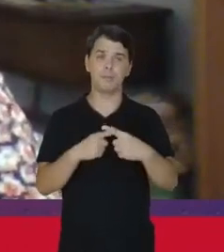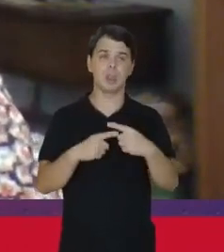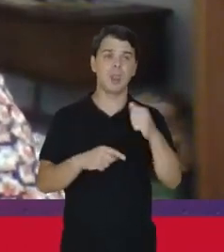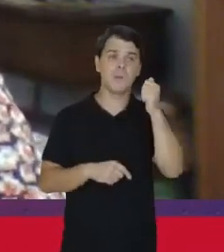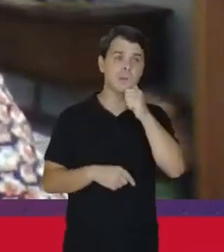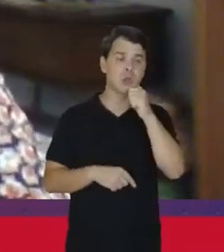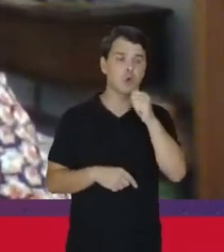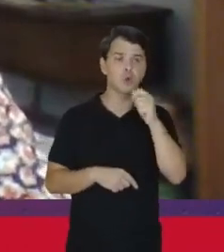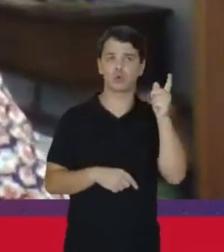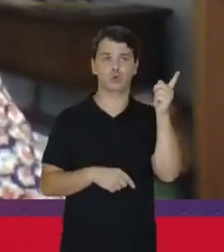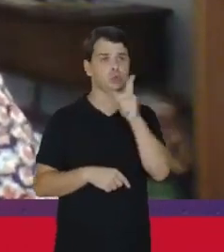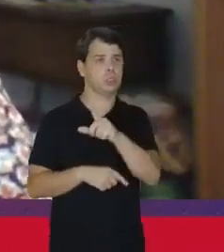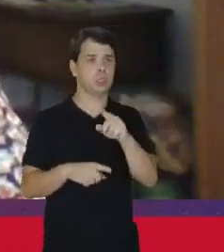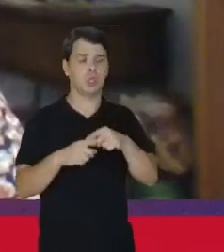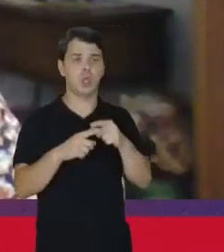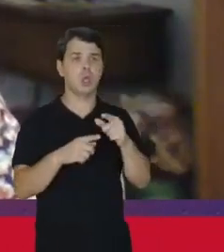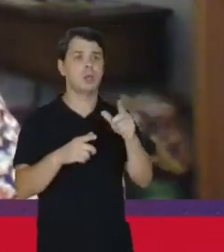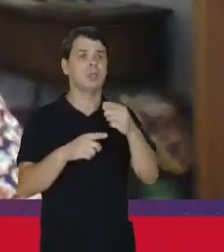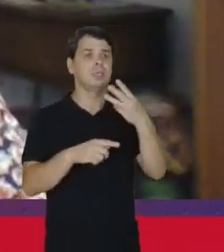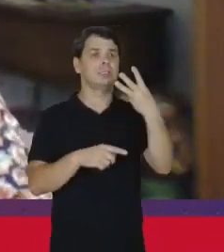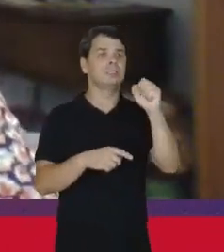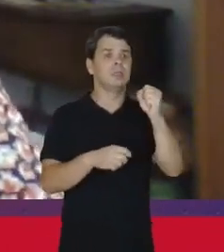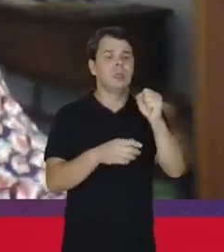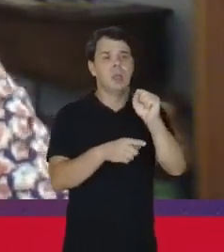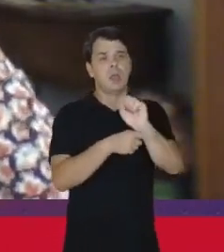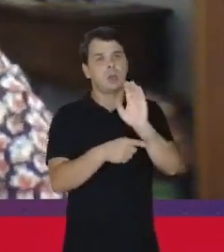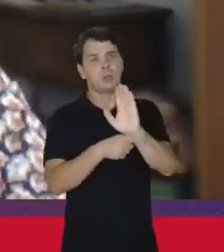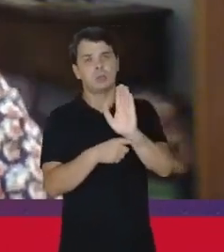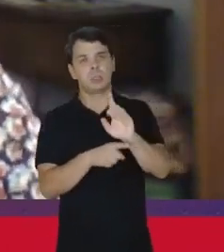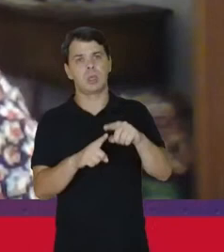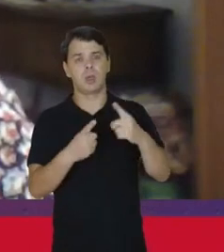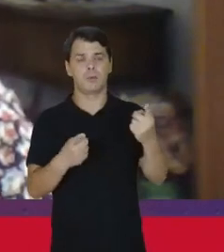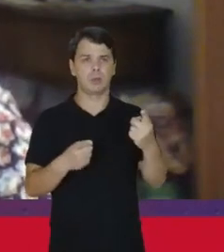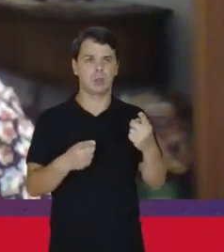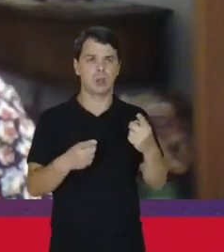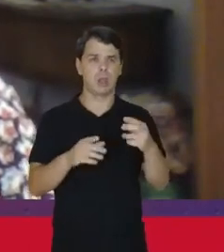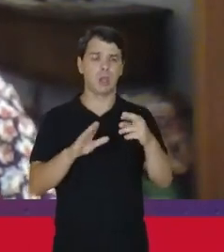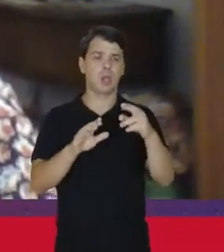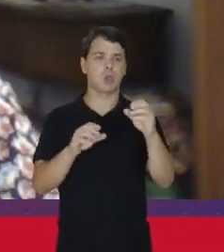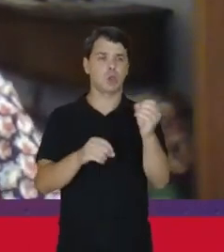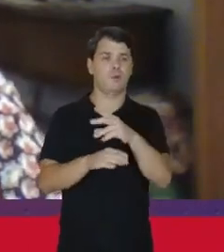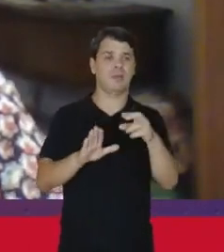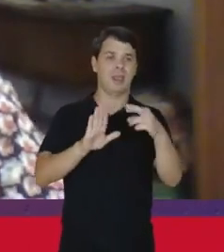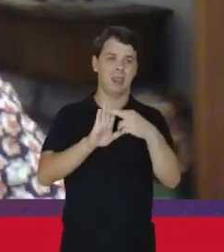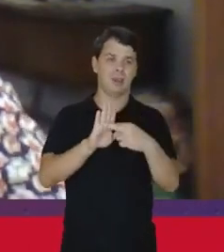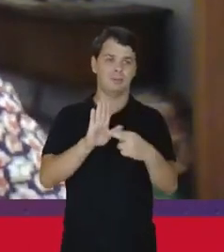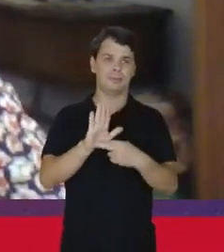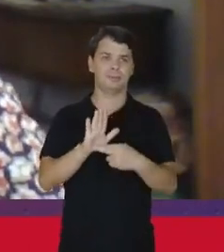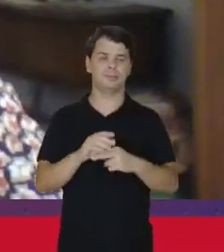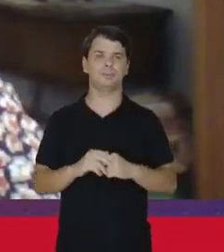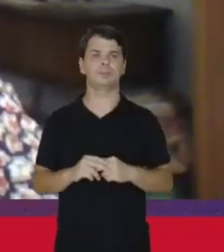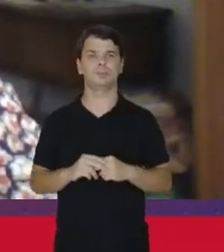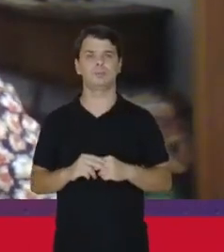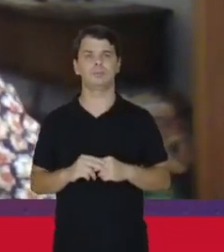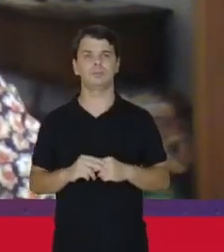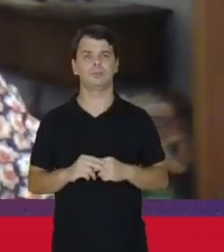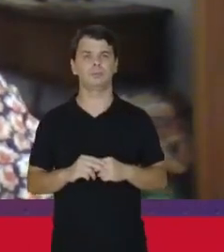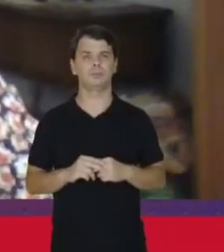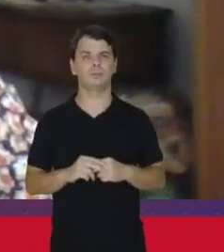mulheres não conseguiam alcançar 30 anos de contribuição. Com as novas regras,